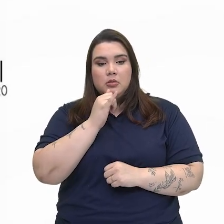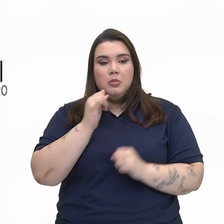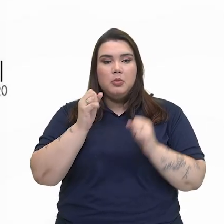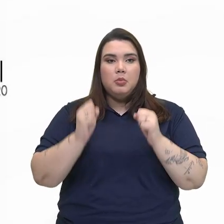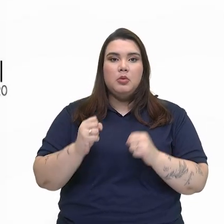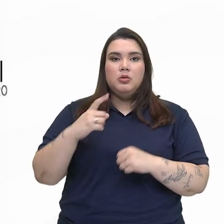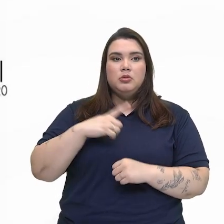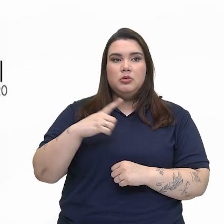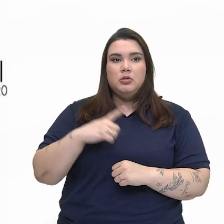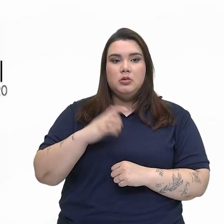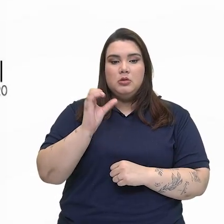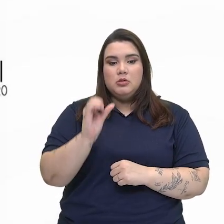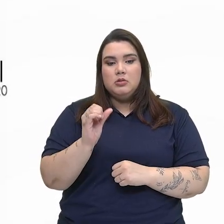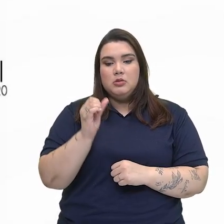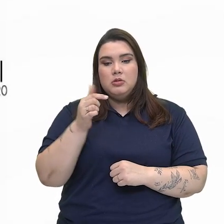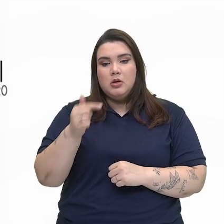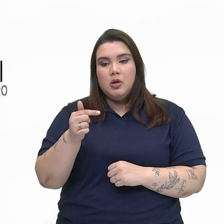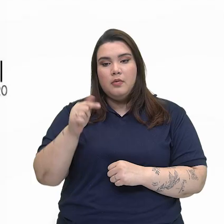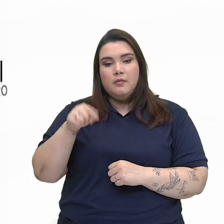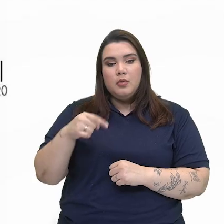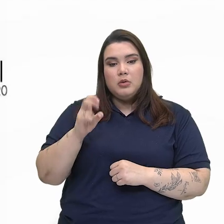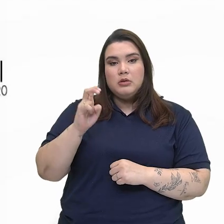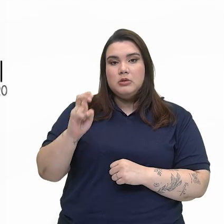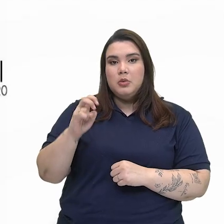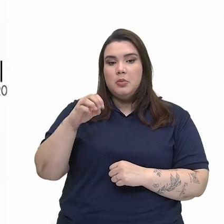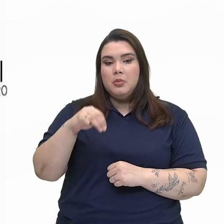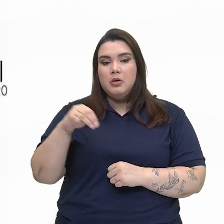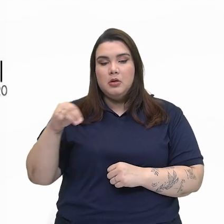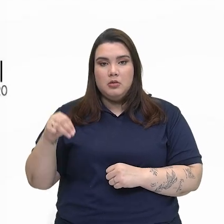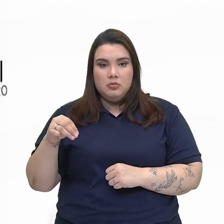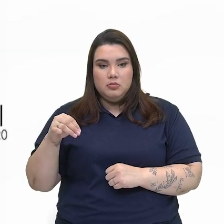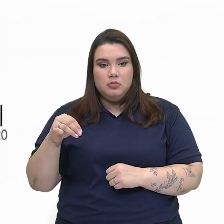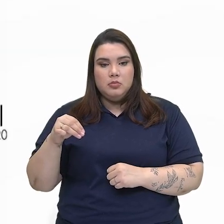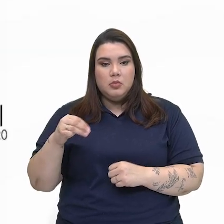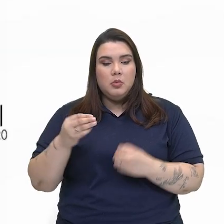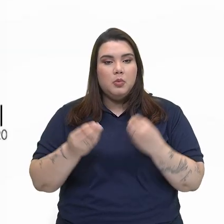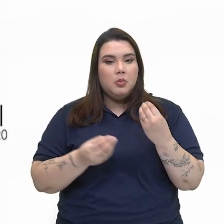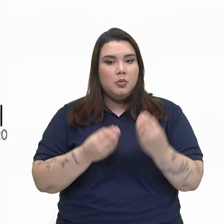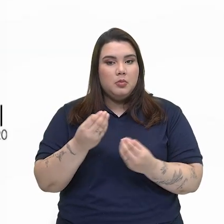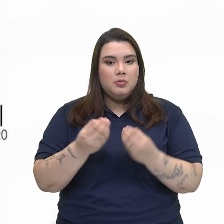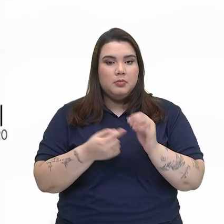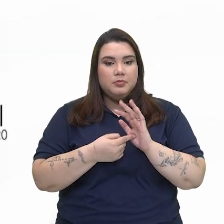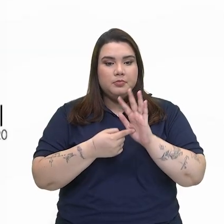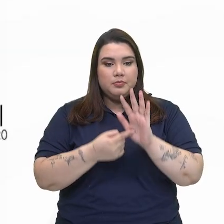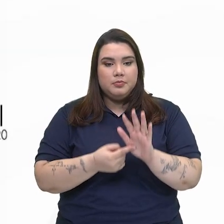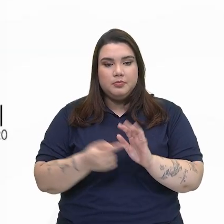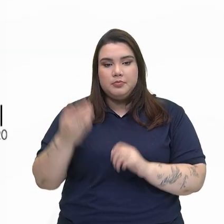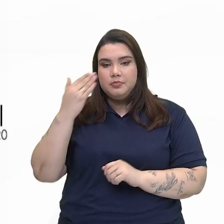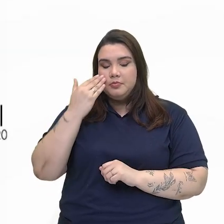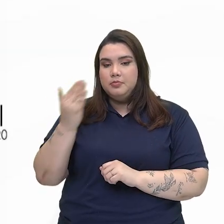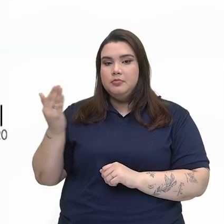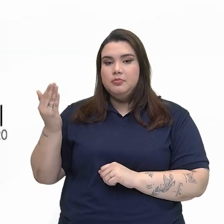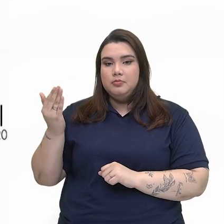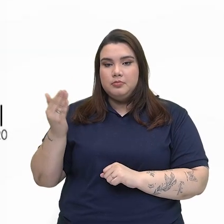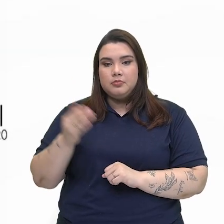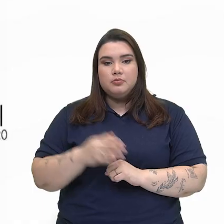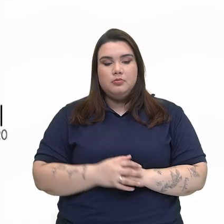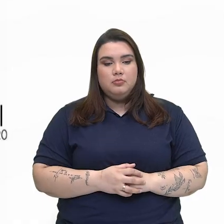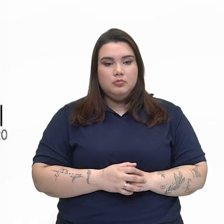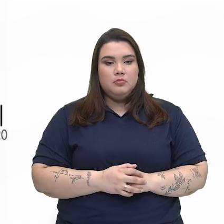ter 67,5 milímetros, como a gente vai ver aqui na próxima cartela.